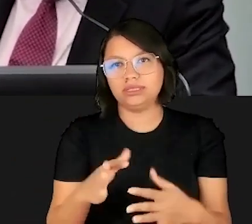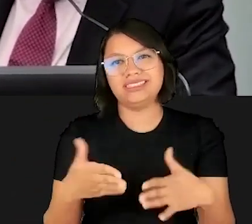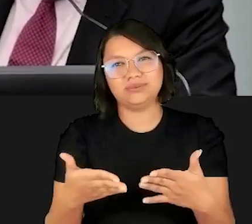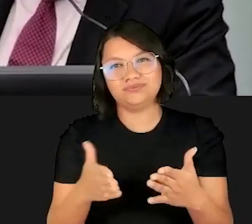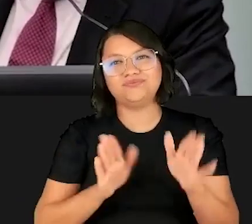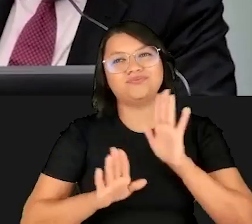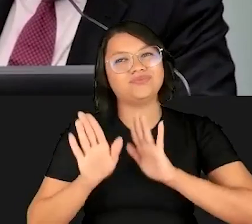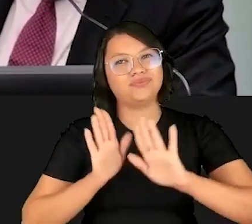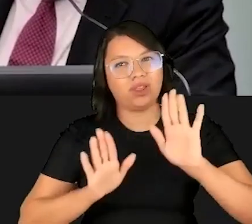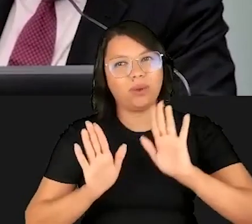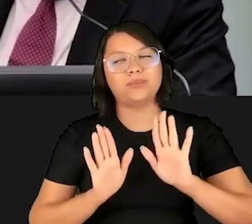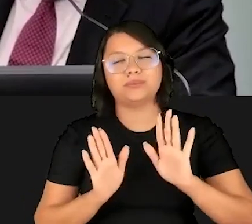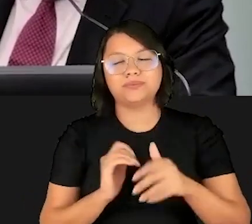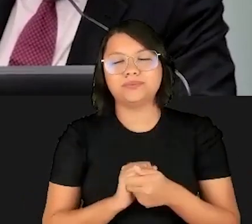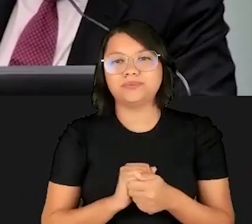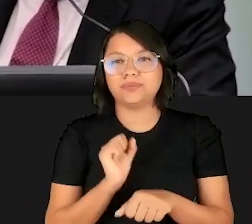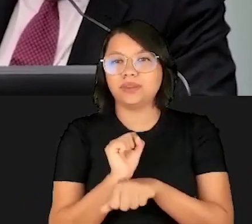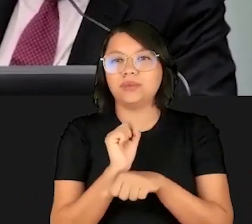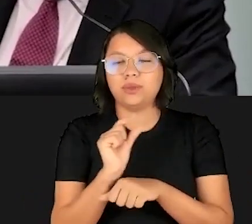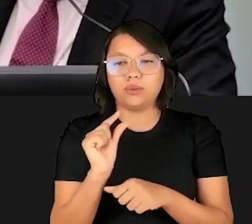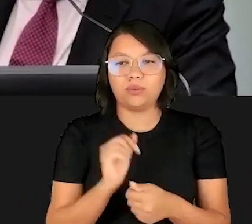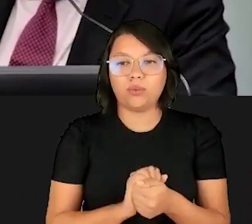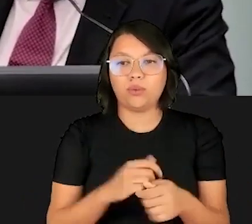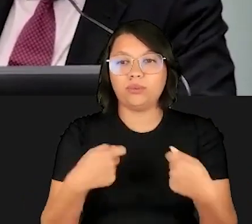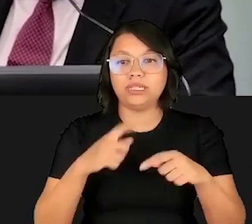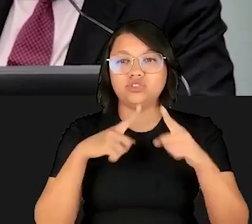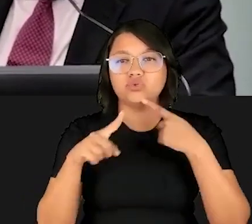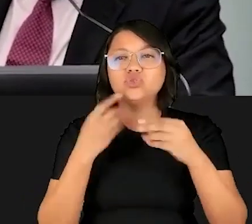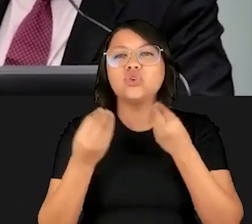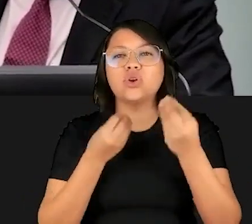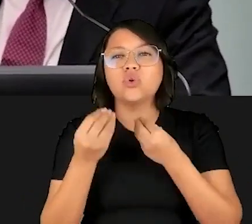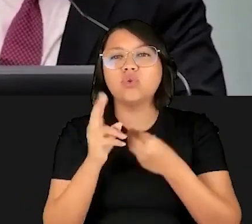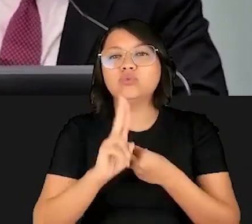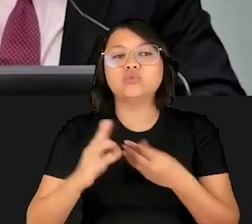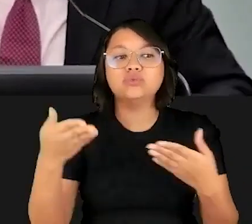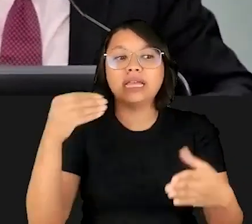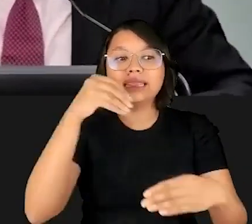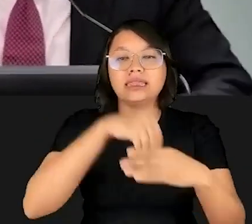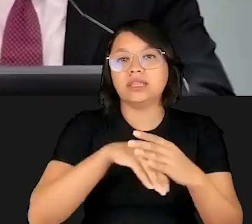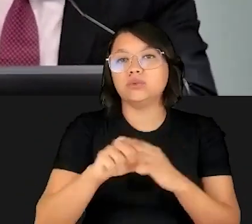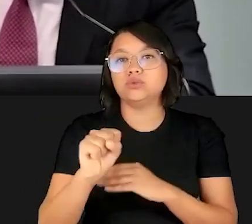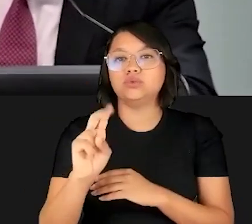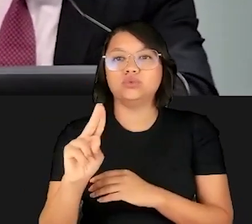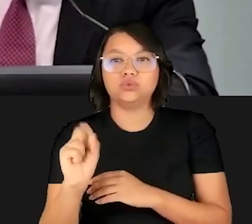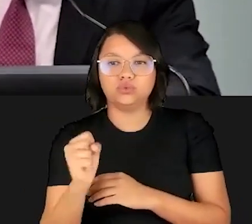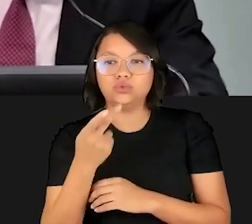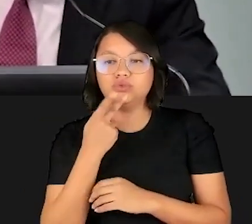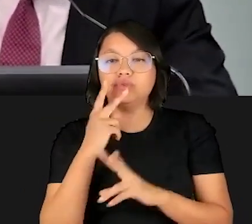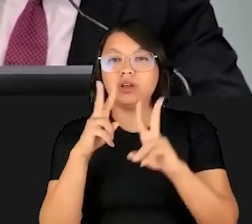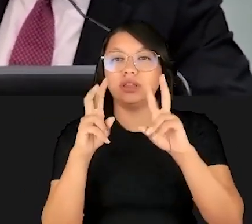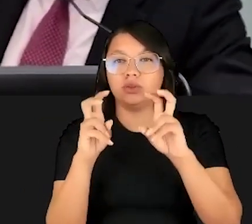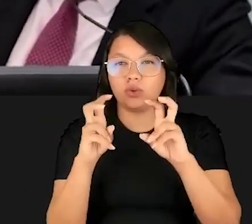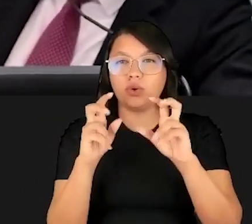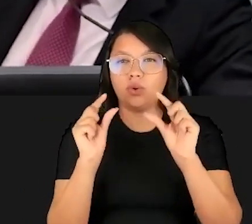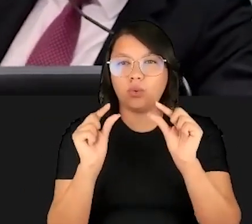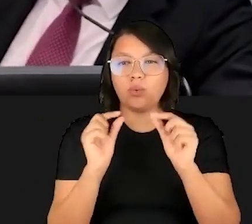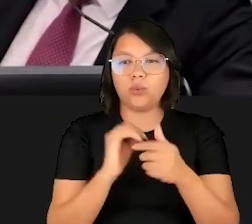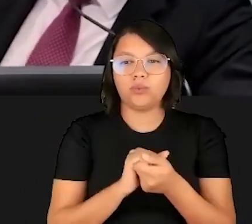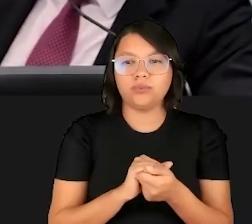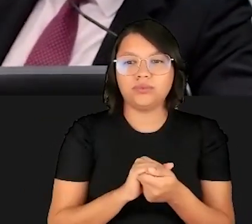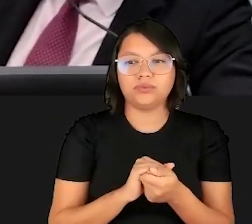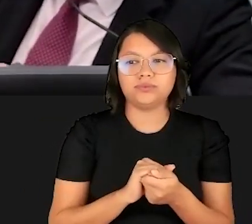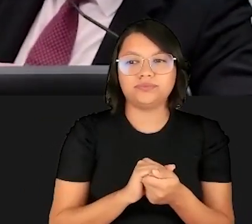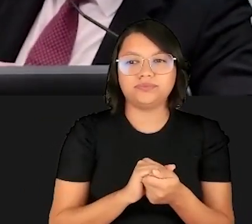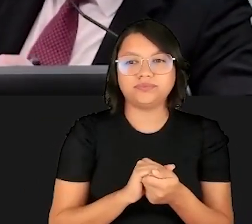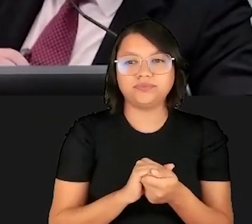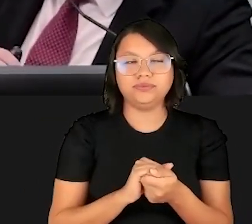muito importante e acho que a gente tem que discutir como incorporar isso no SUS também depois. Aí, falando um pouquinho da história natural, e o senhor me corrigiu, me